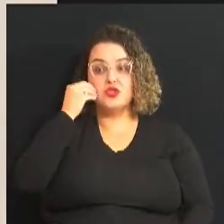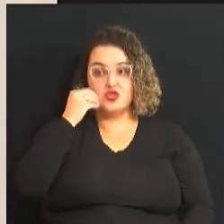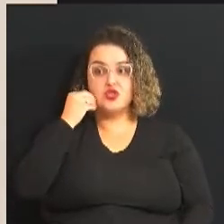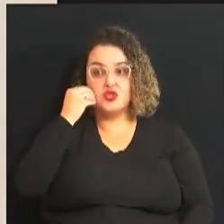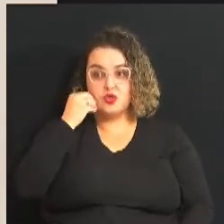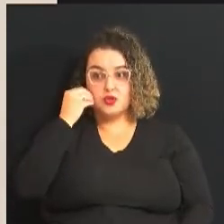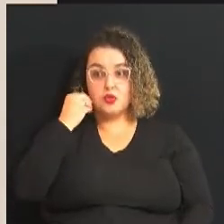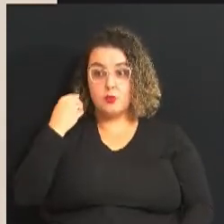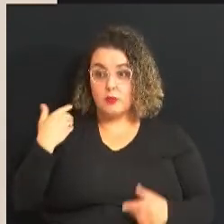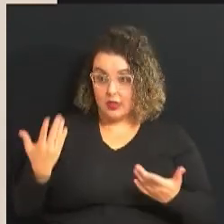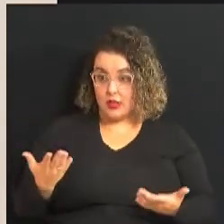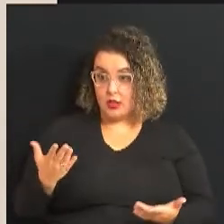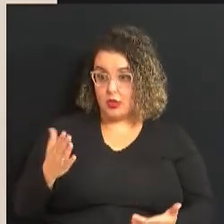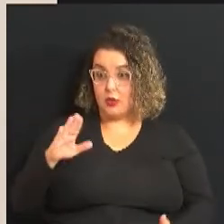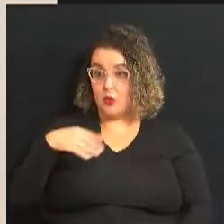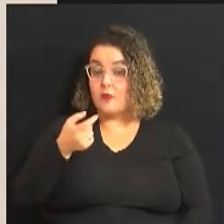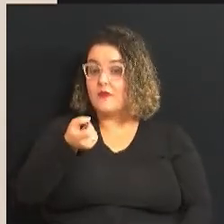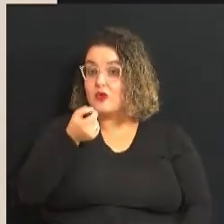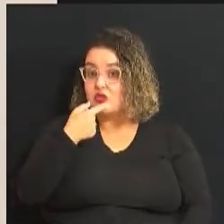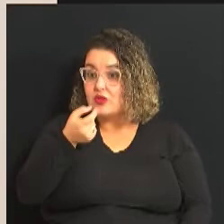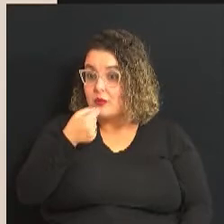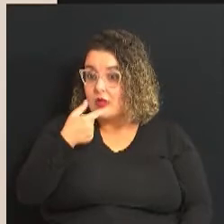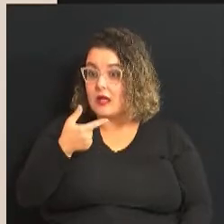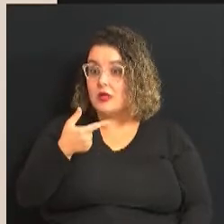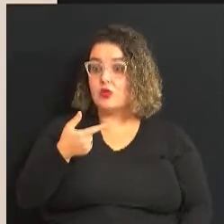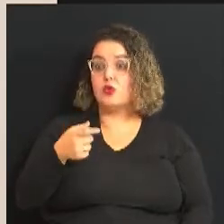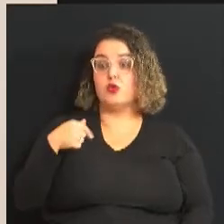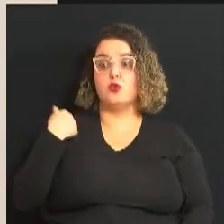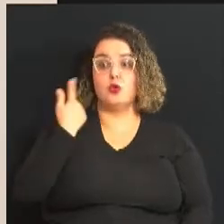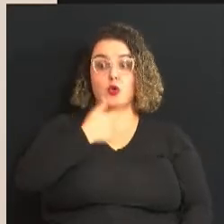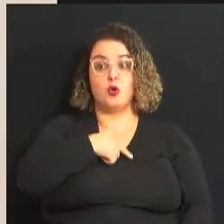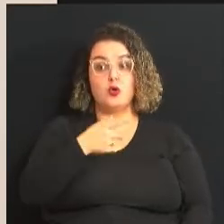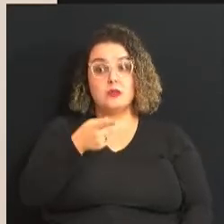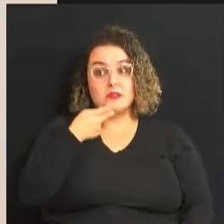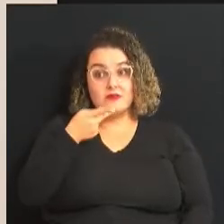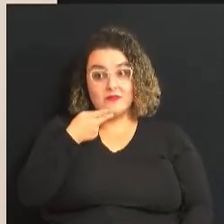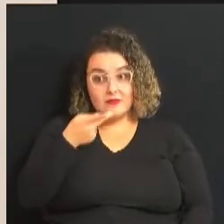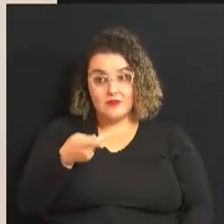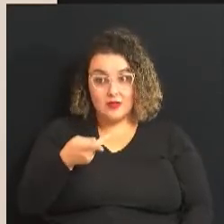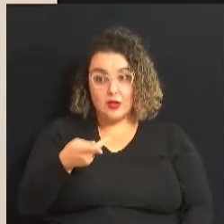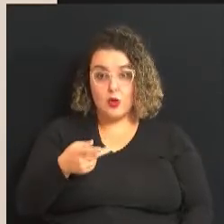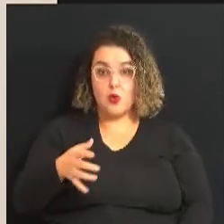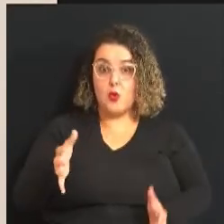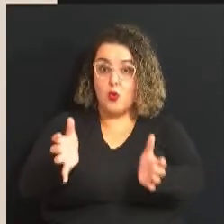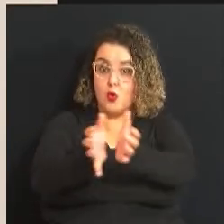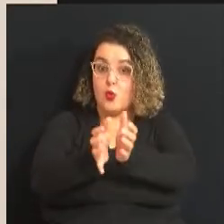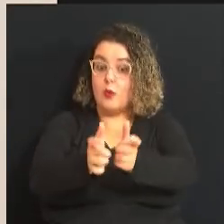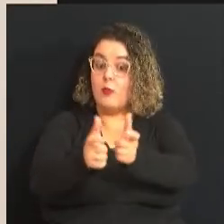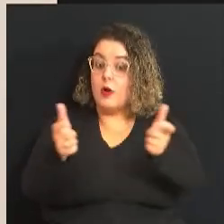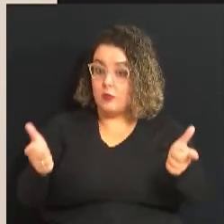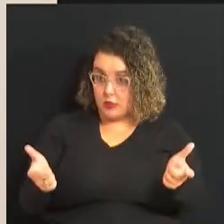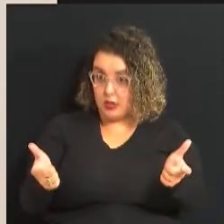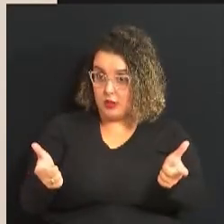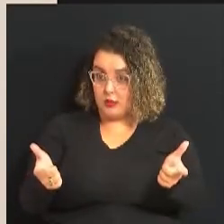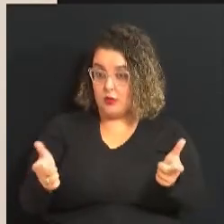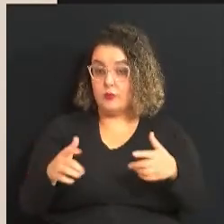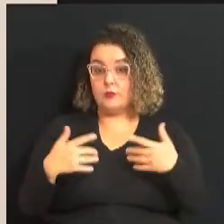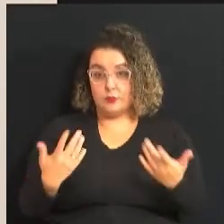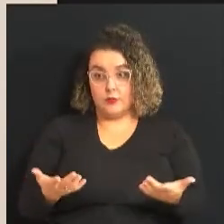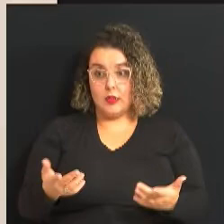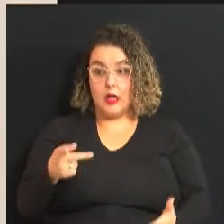quando a gente fala de pílula, a gente está jogando aí um grupo ainda muito grande, tá? Mas vamos dizer,